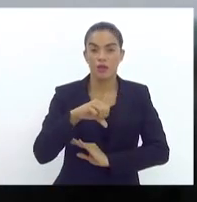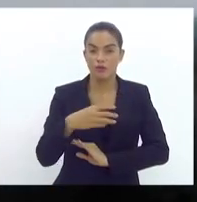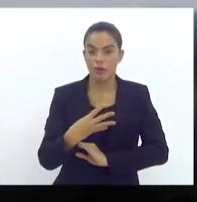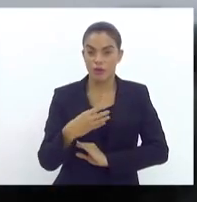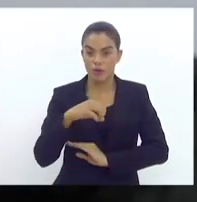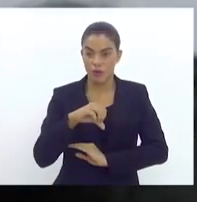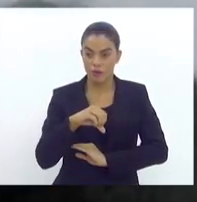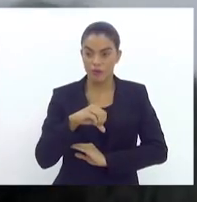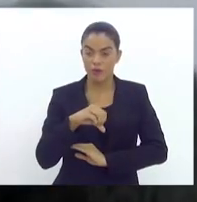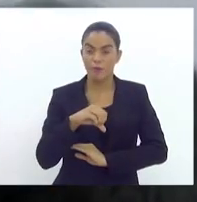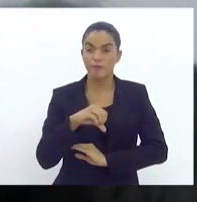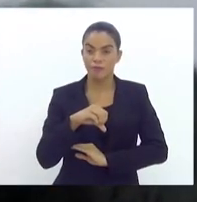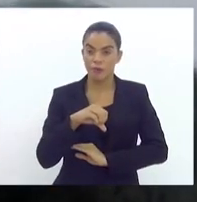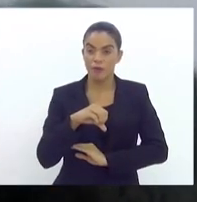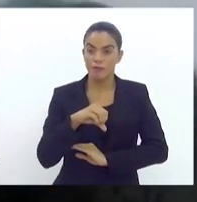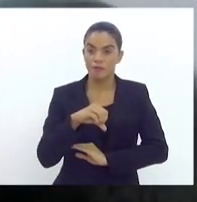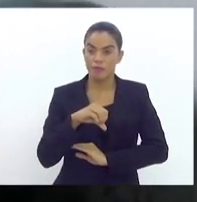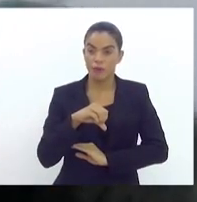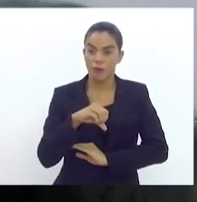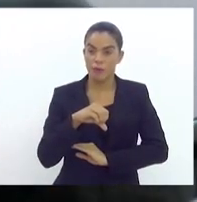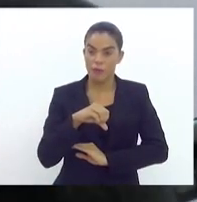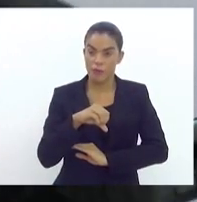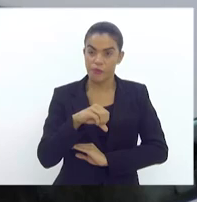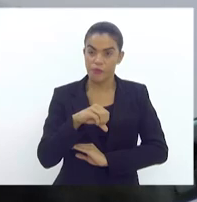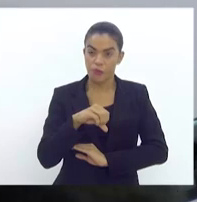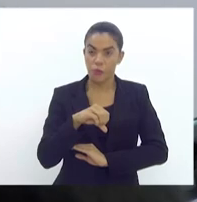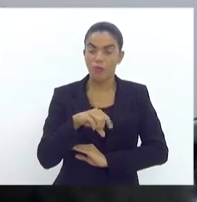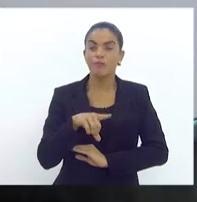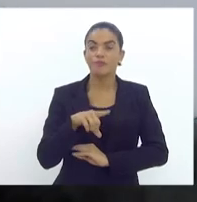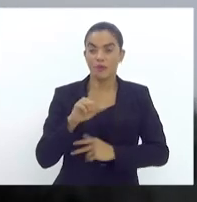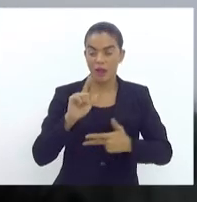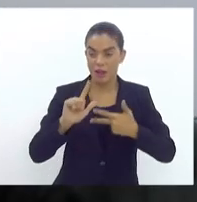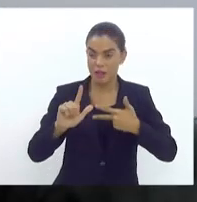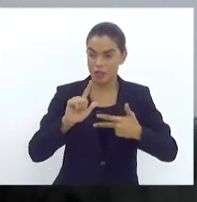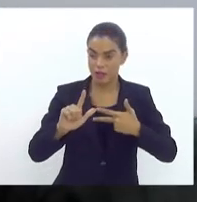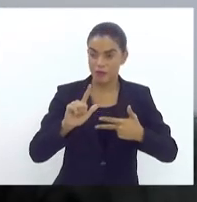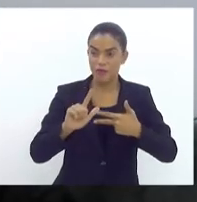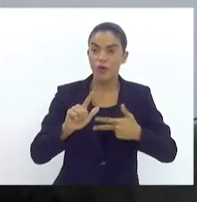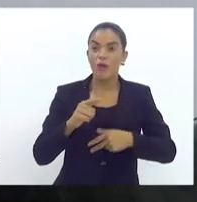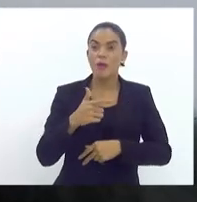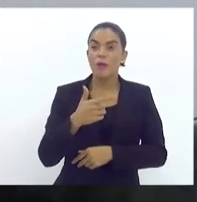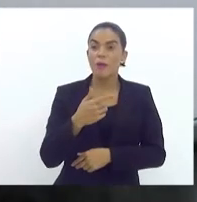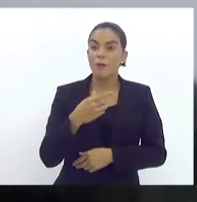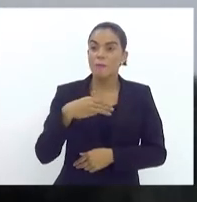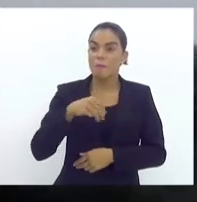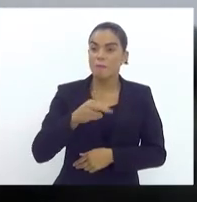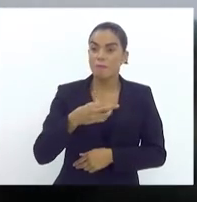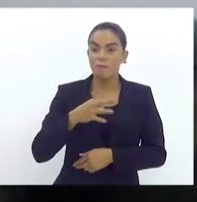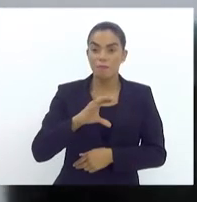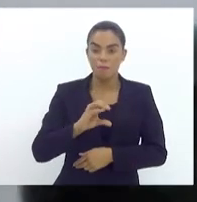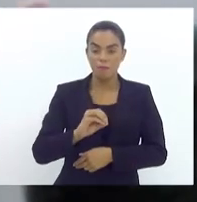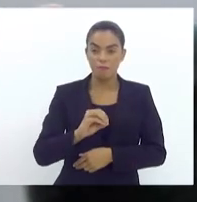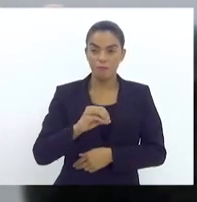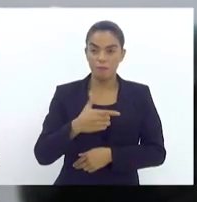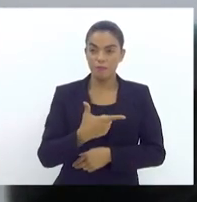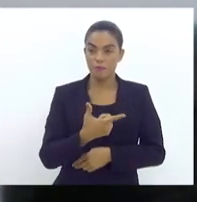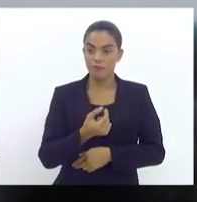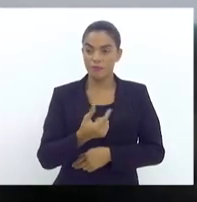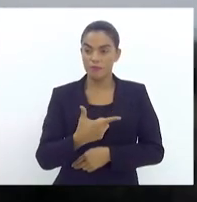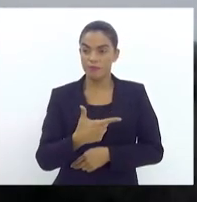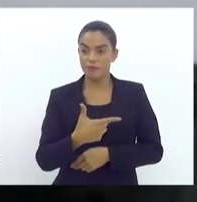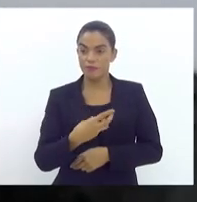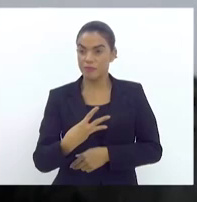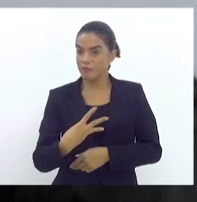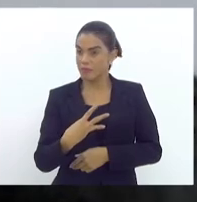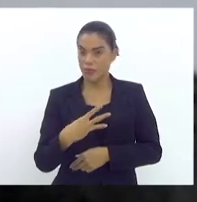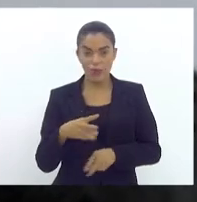a manifestação da casa de lei né foi em março de 2023 a deputada tia Ju falou